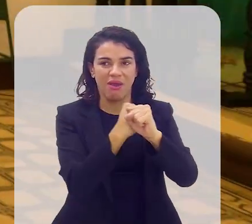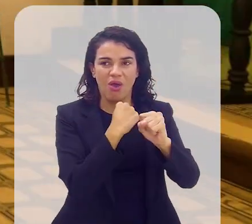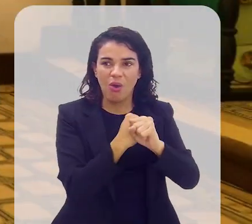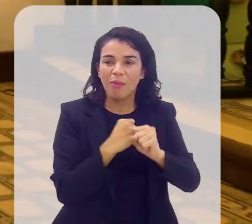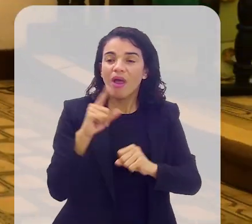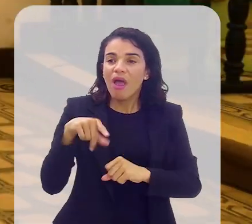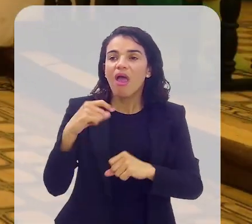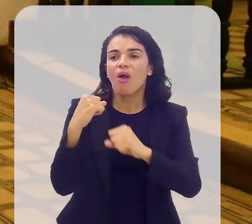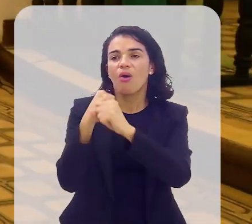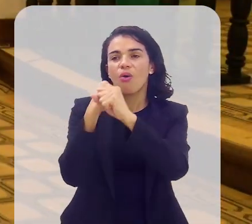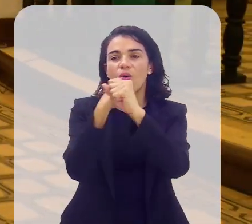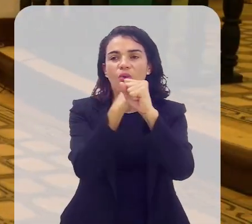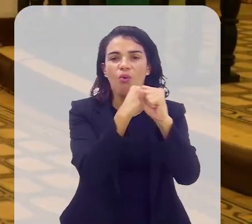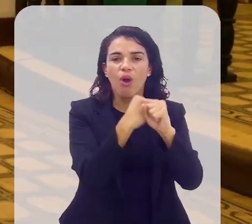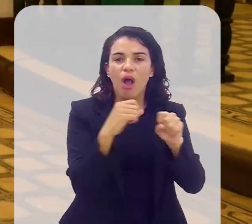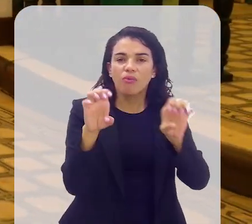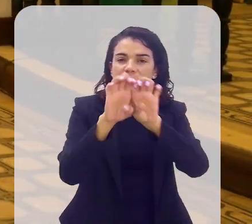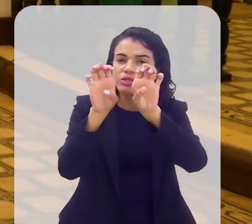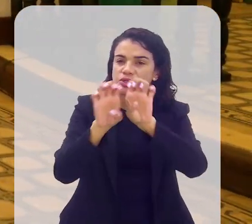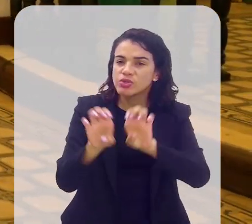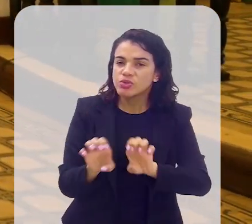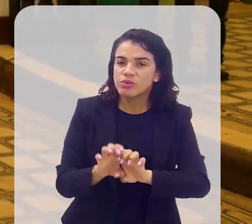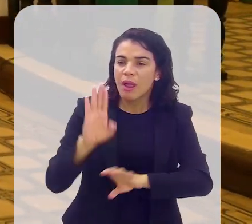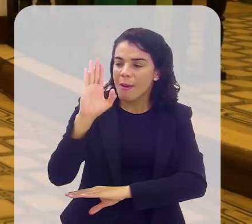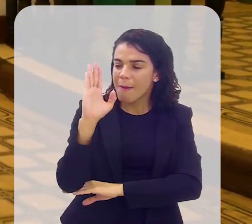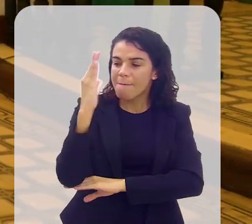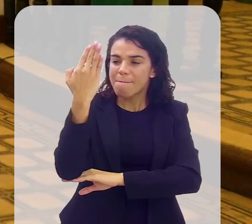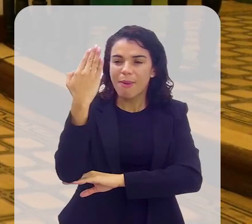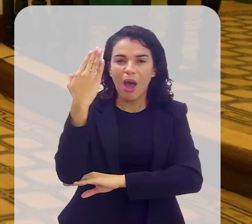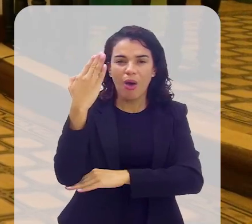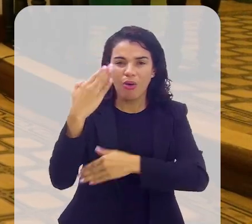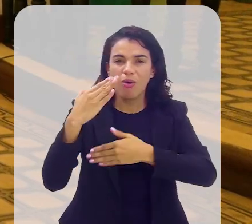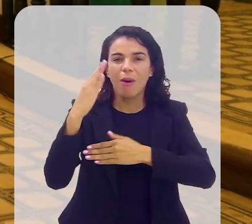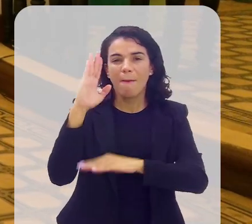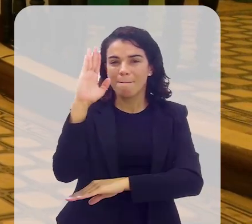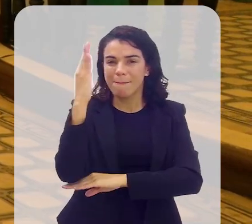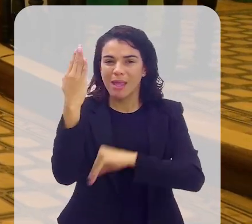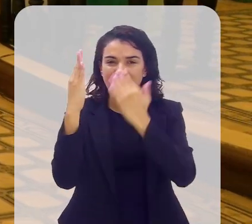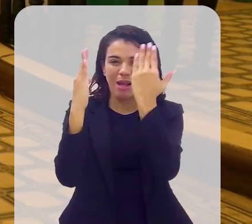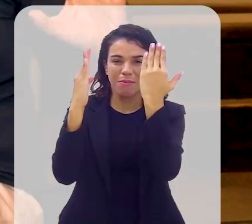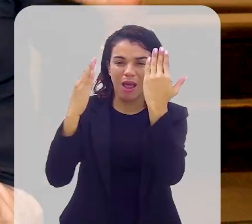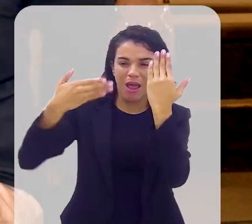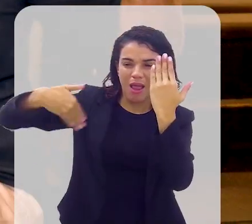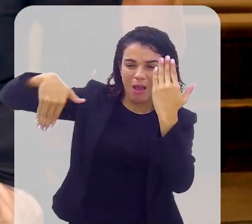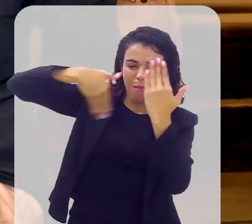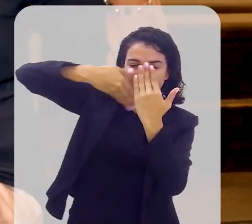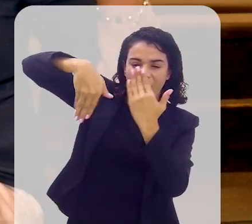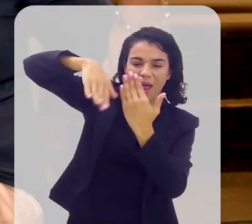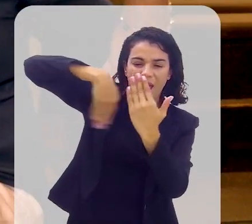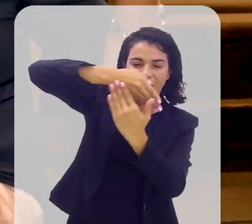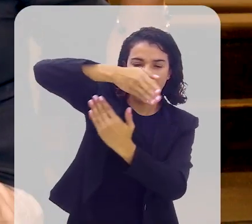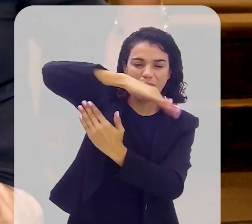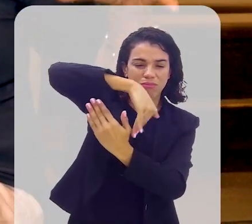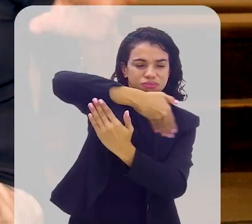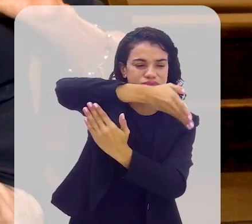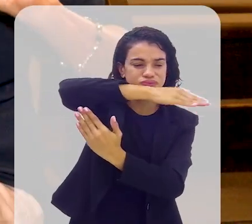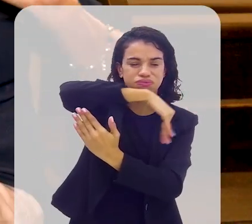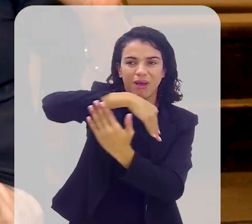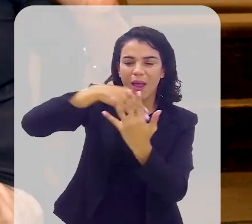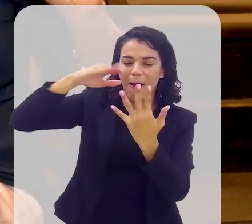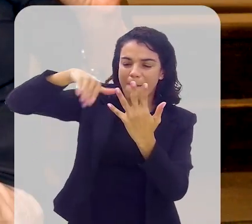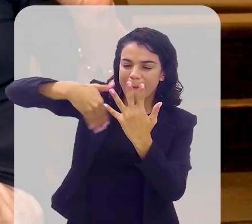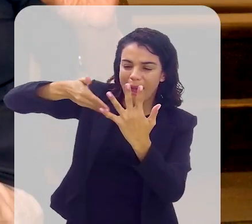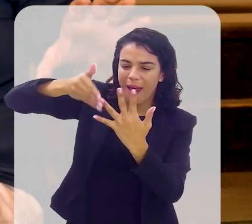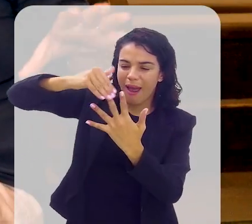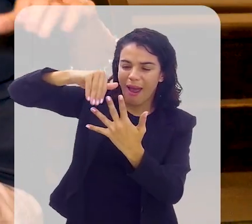a obra. É uma obra de estrutura de pau a pique, madeira trançada e